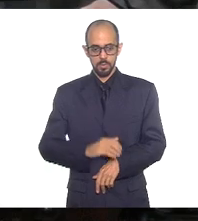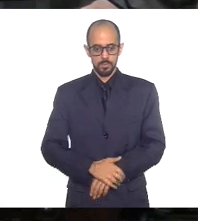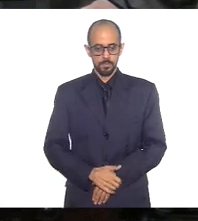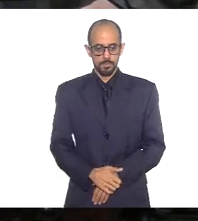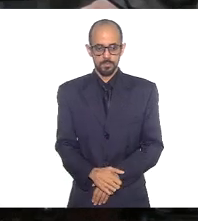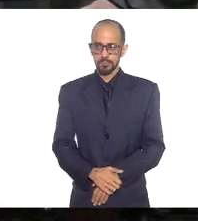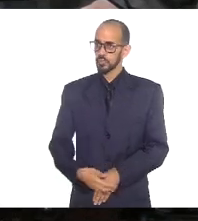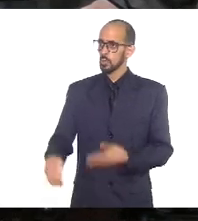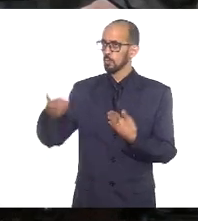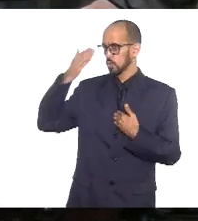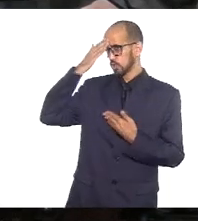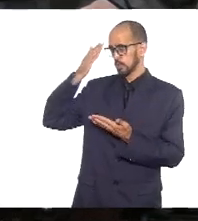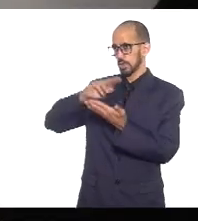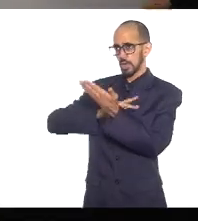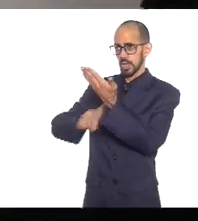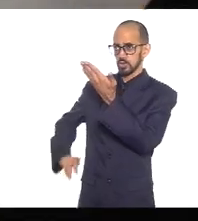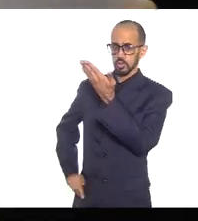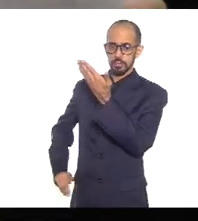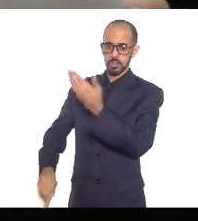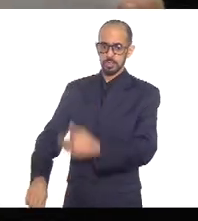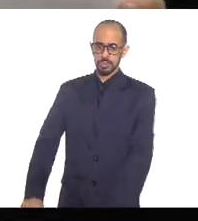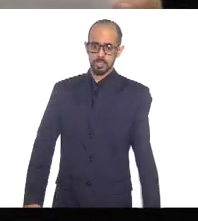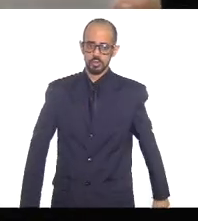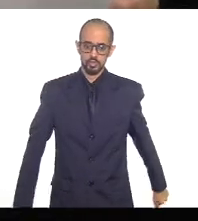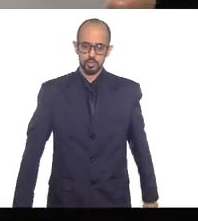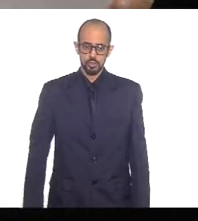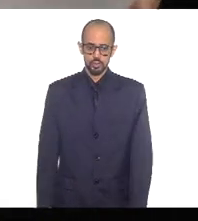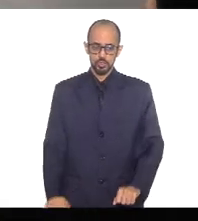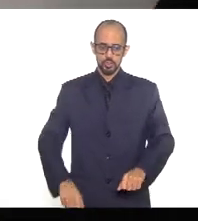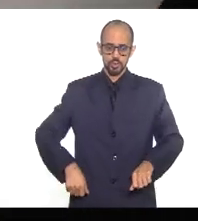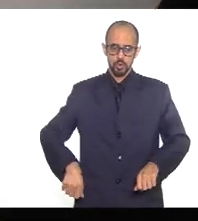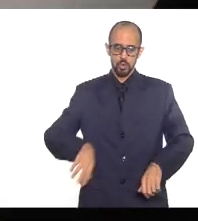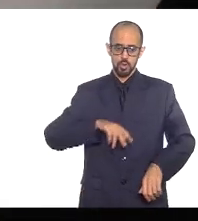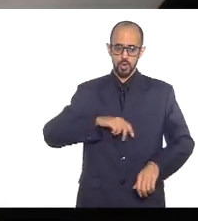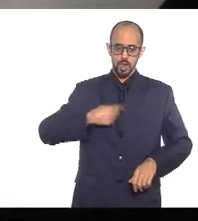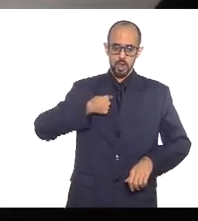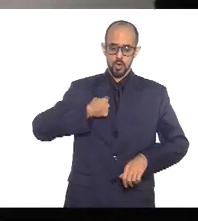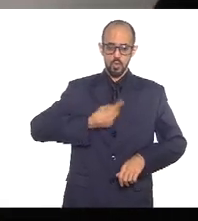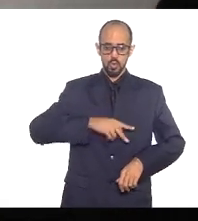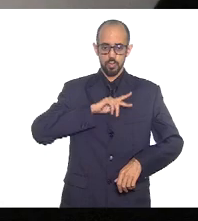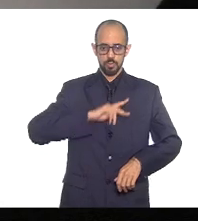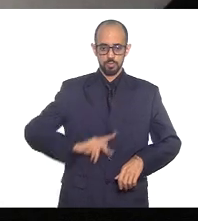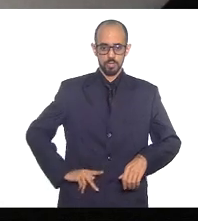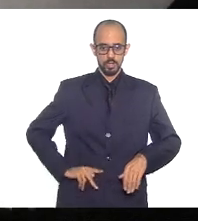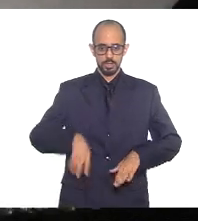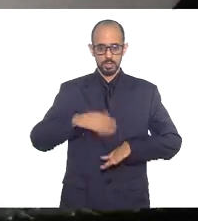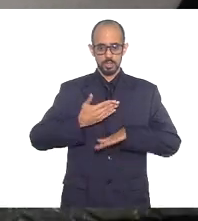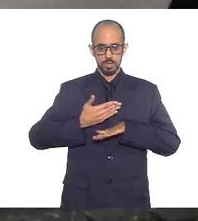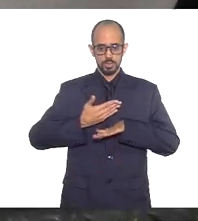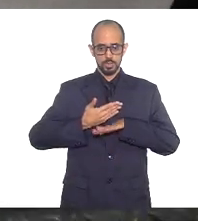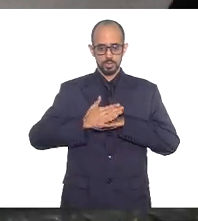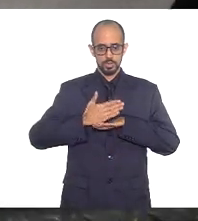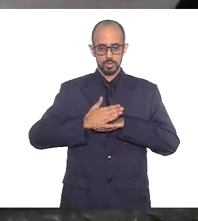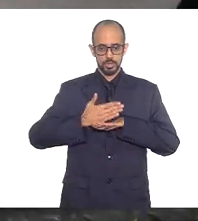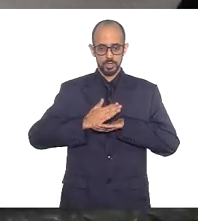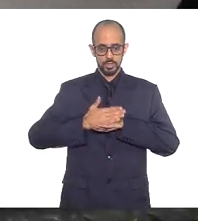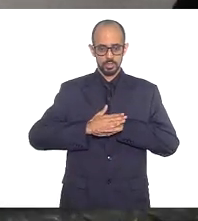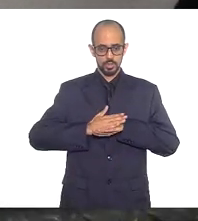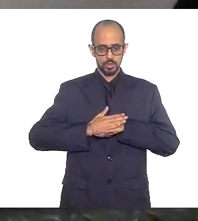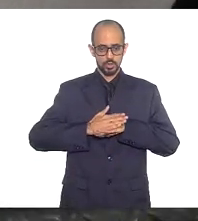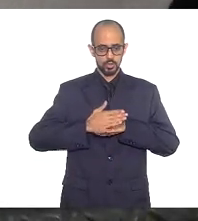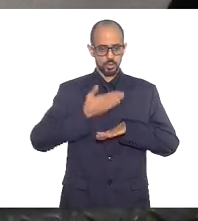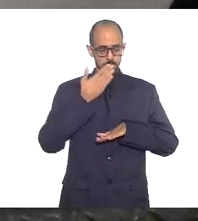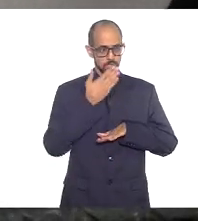Muito obrigado, senhor presidente. Como presidente em exercício, passo a